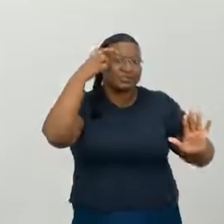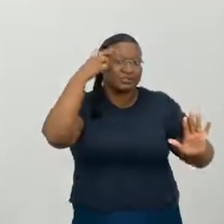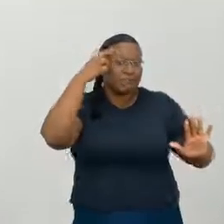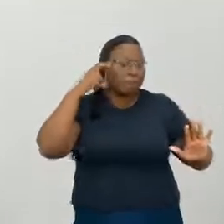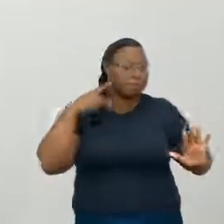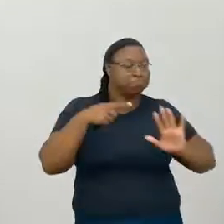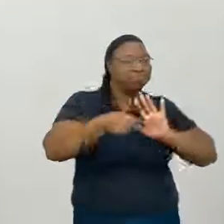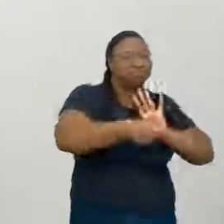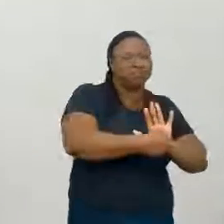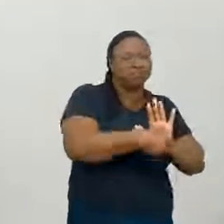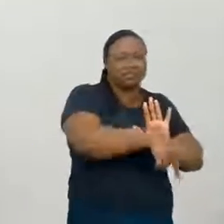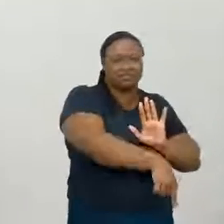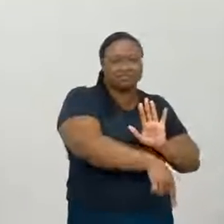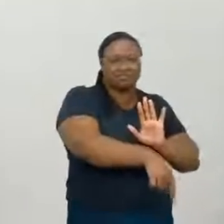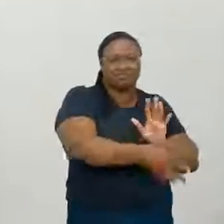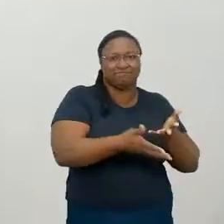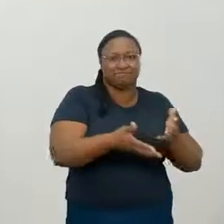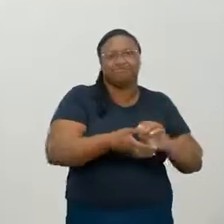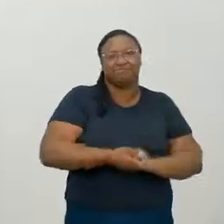especificamente